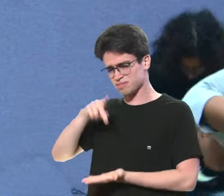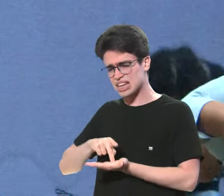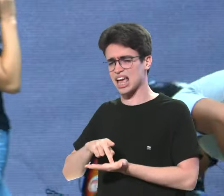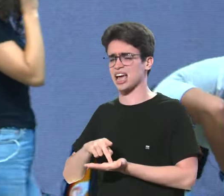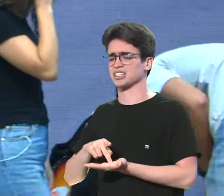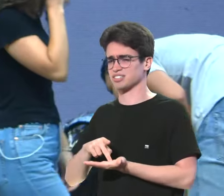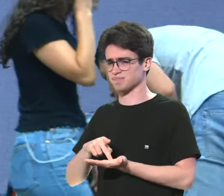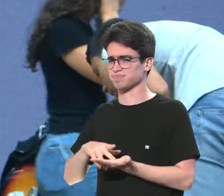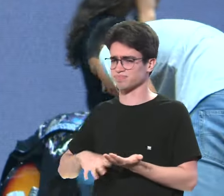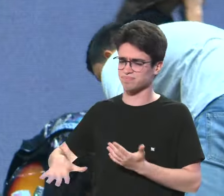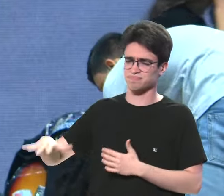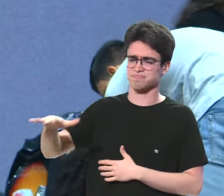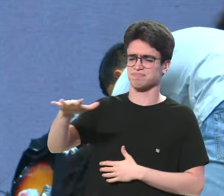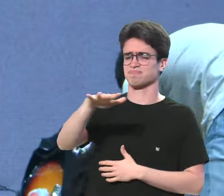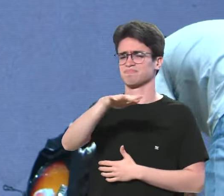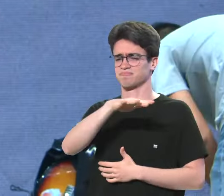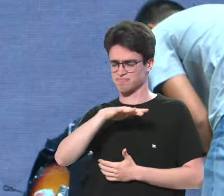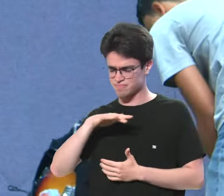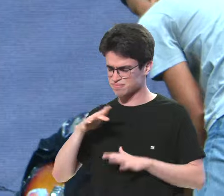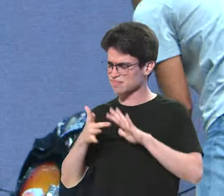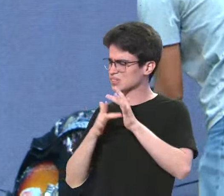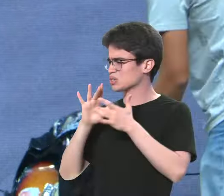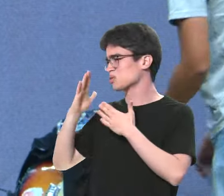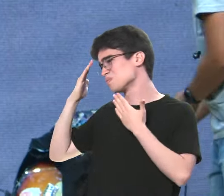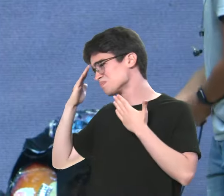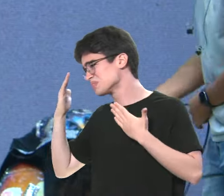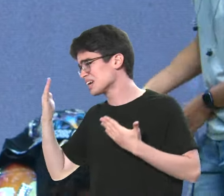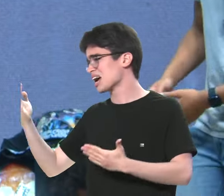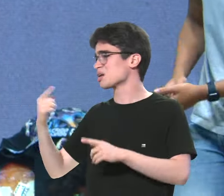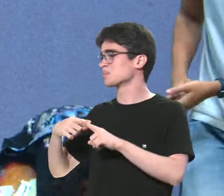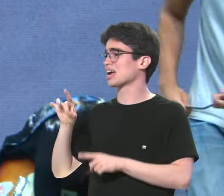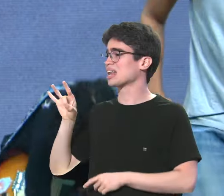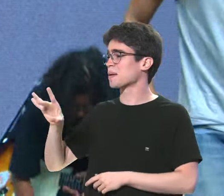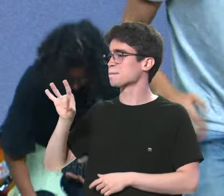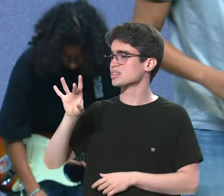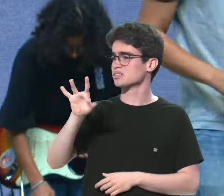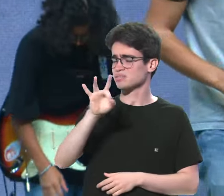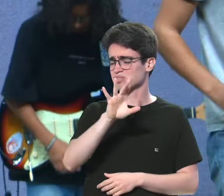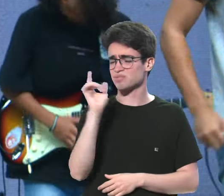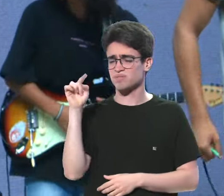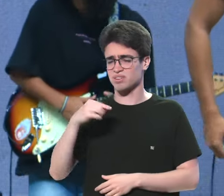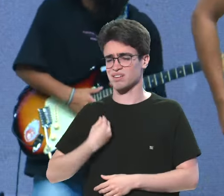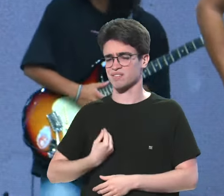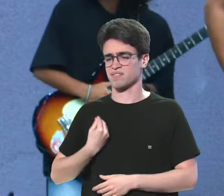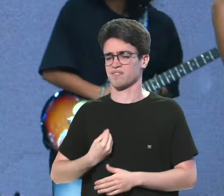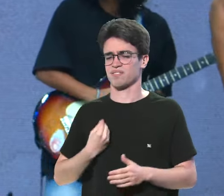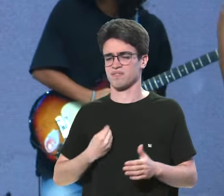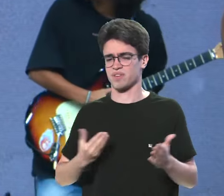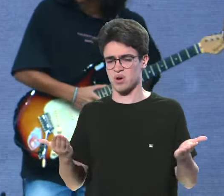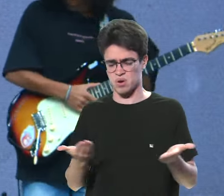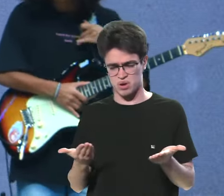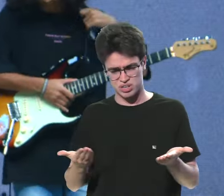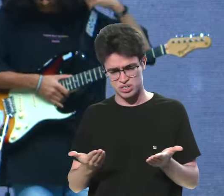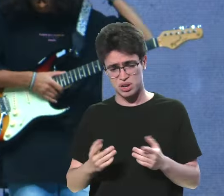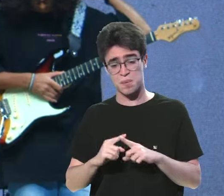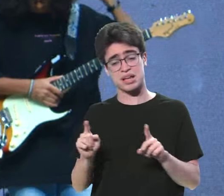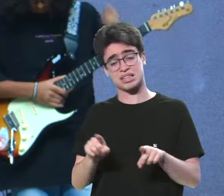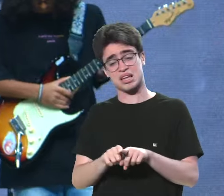lugar Jesus eu te agradeço por cada pessoa que tá aqui mas nesse momento